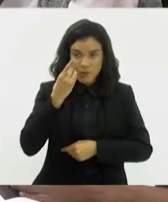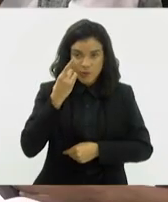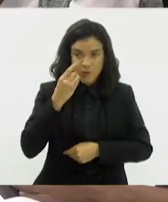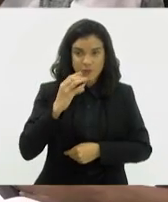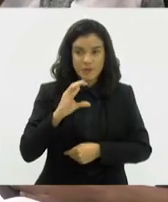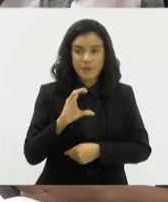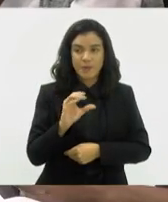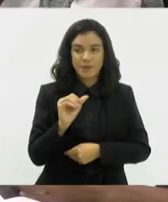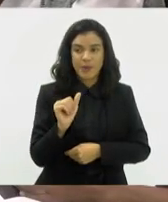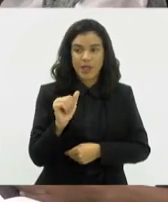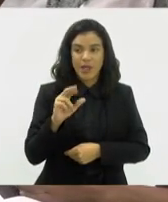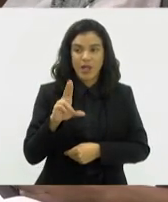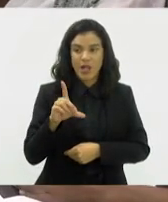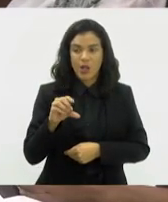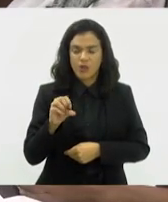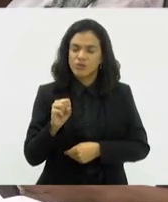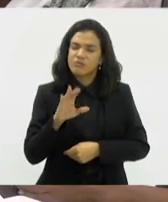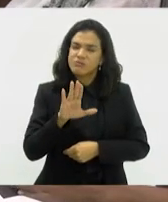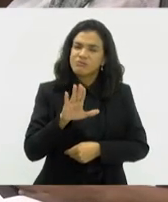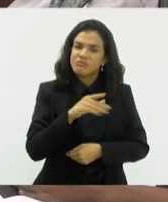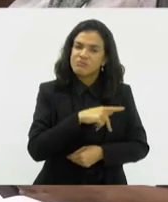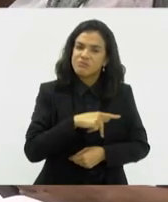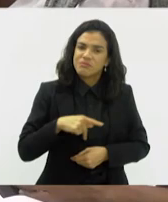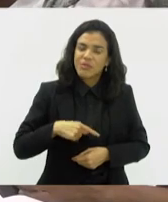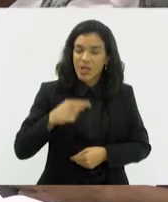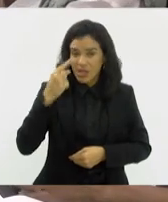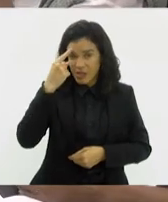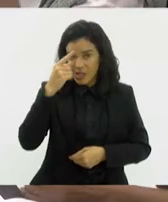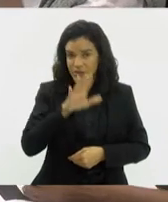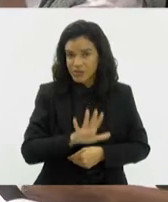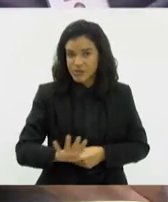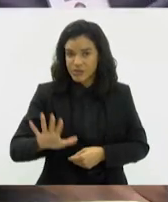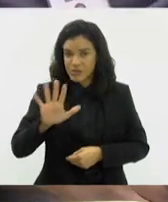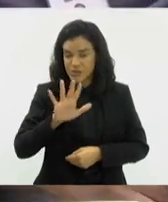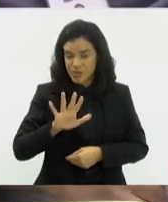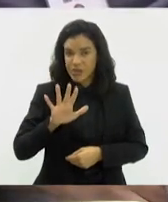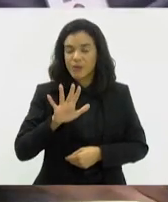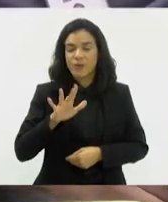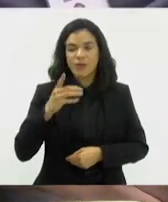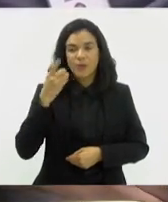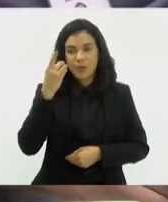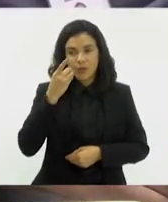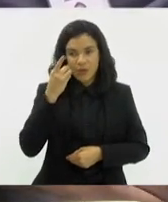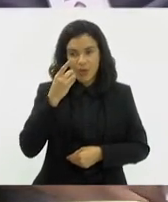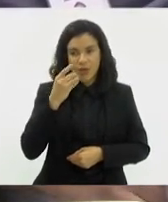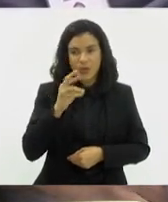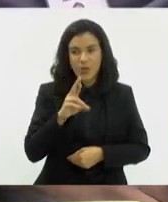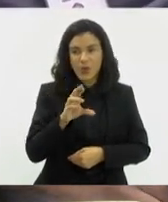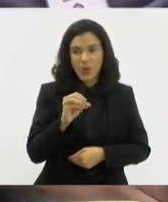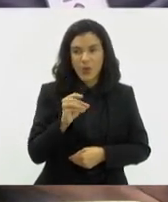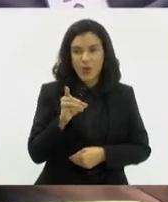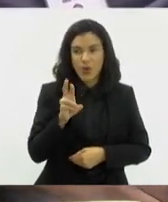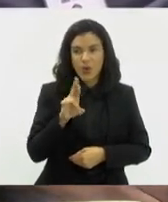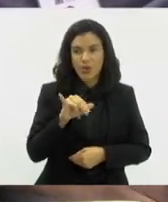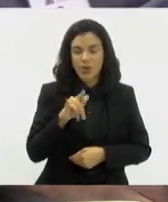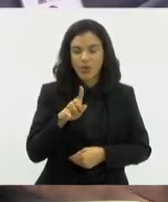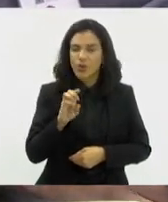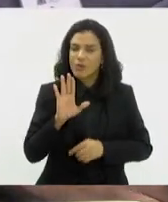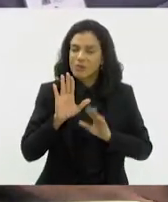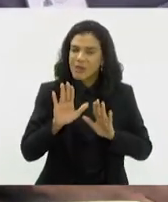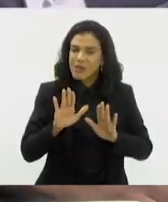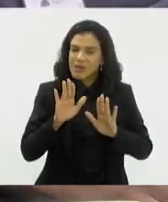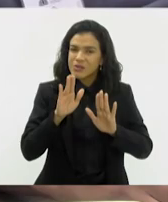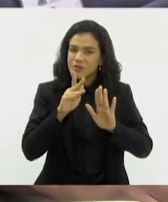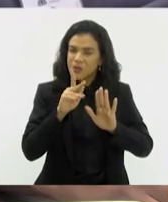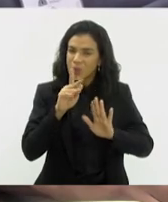Carlos Mink. Presidente, a ideia geral do Rodrigo Amorim, do deputado Rodrigo Amorim, é boa, mas o